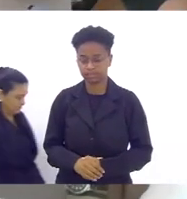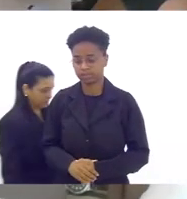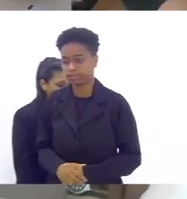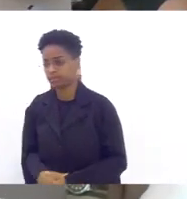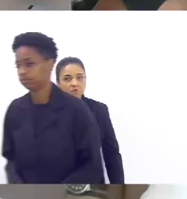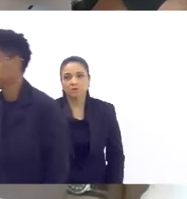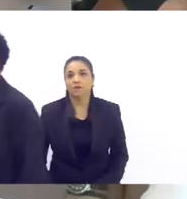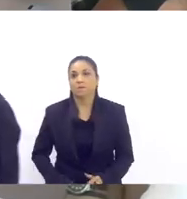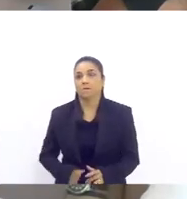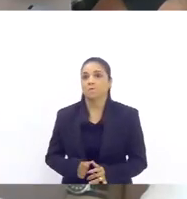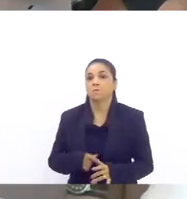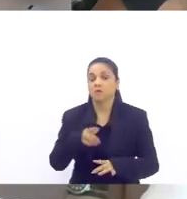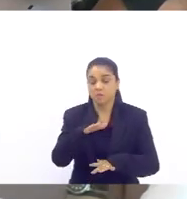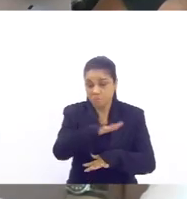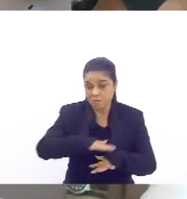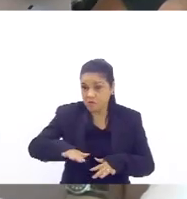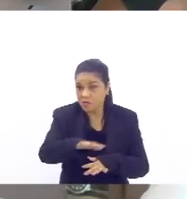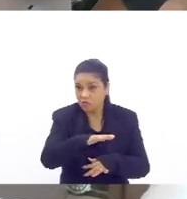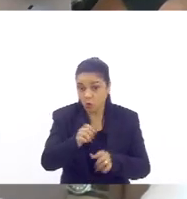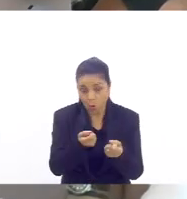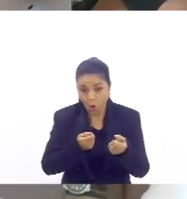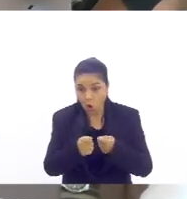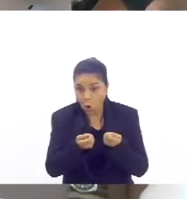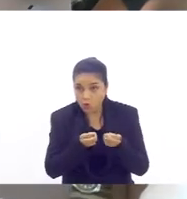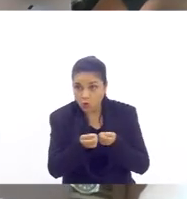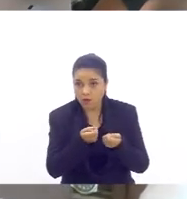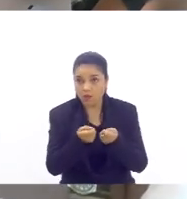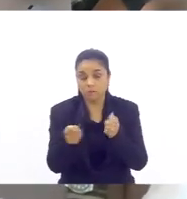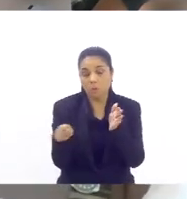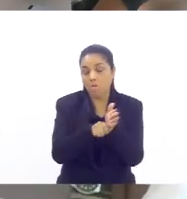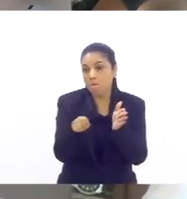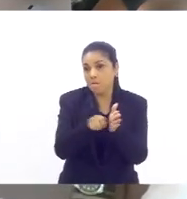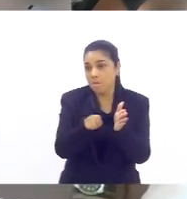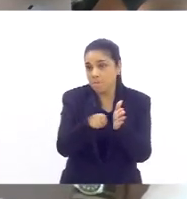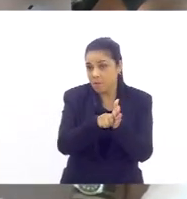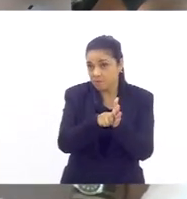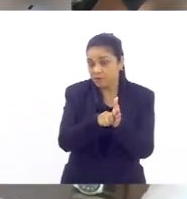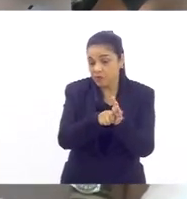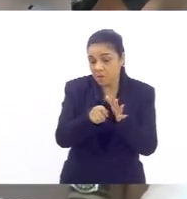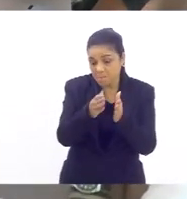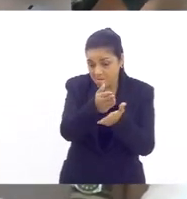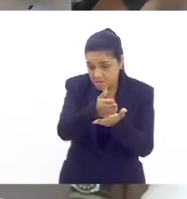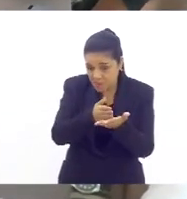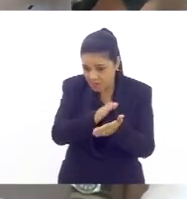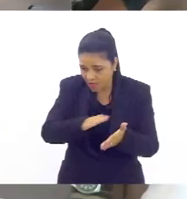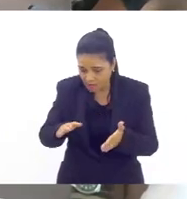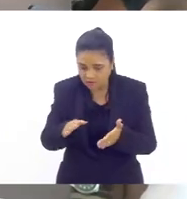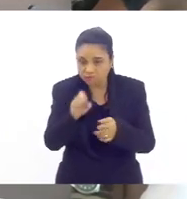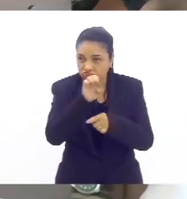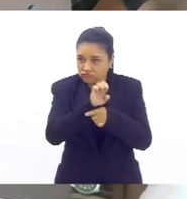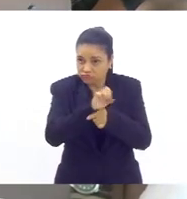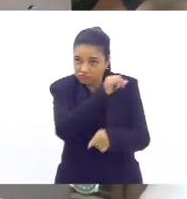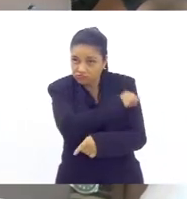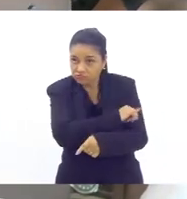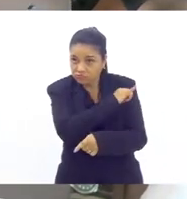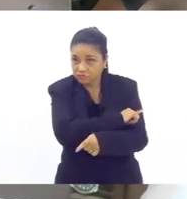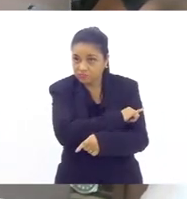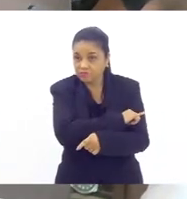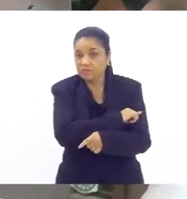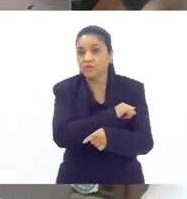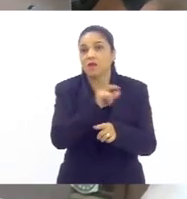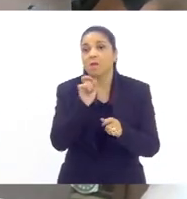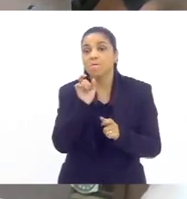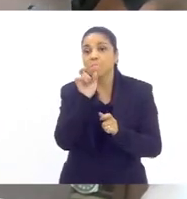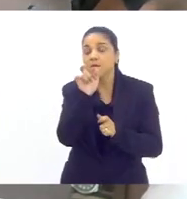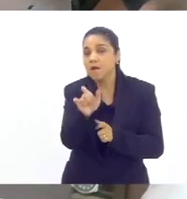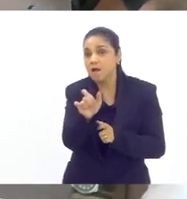pego em região controlada pelo tráfico ou seja metade do território do Rio de Janeiro então a